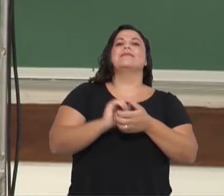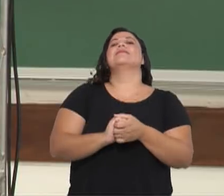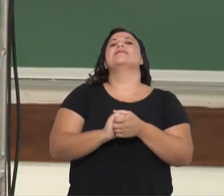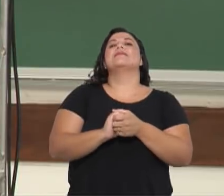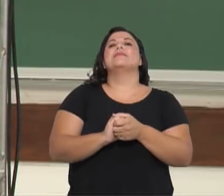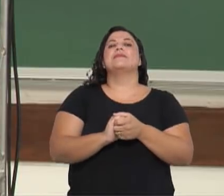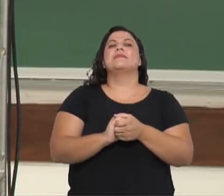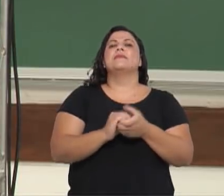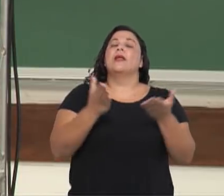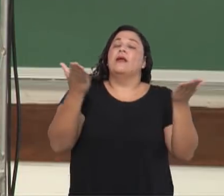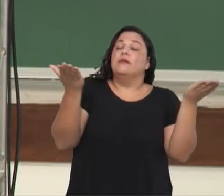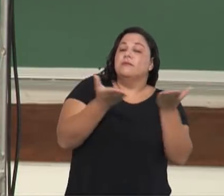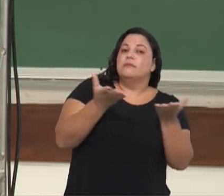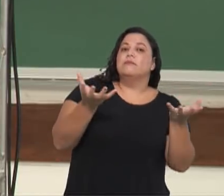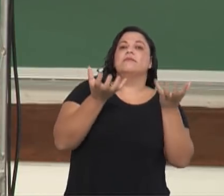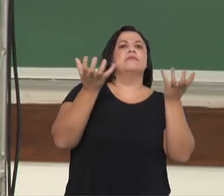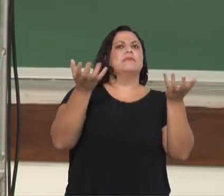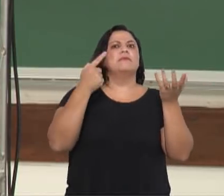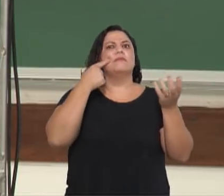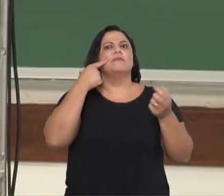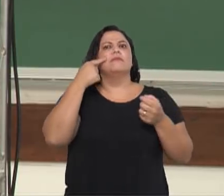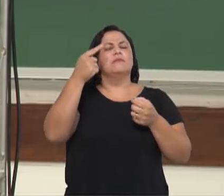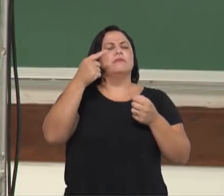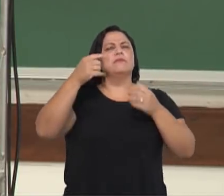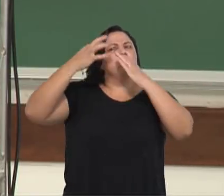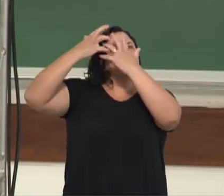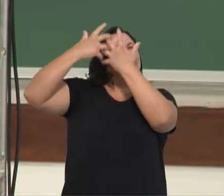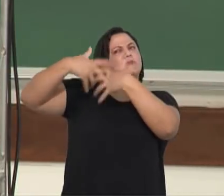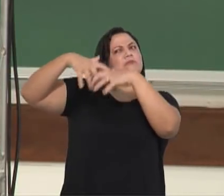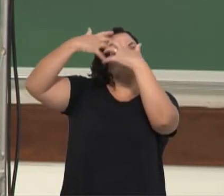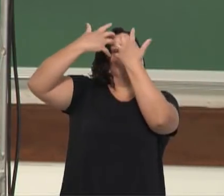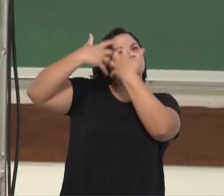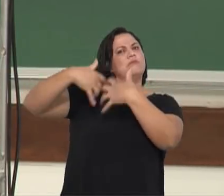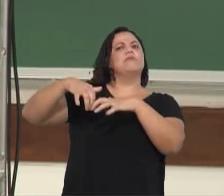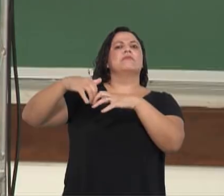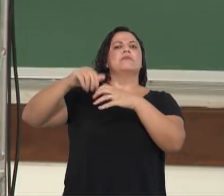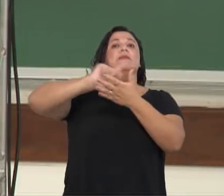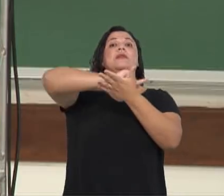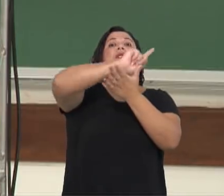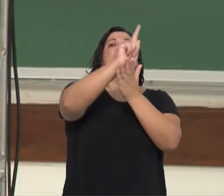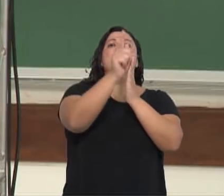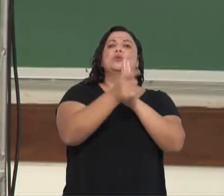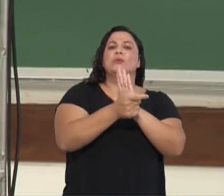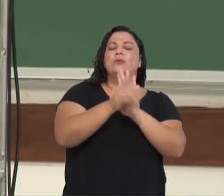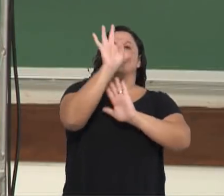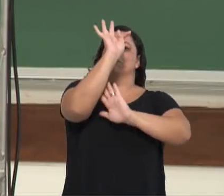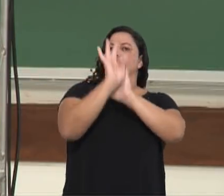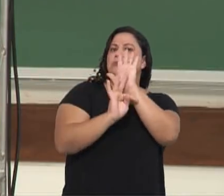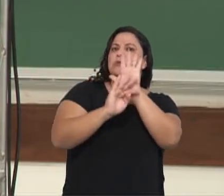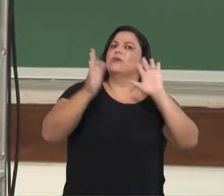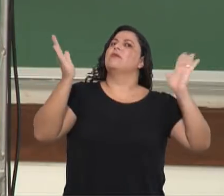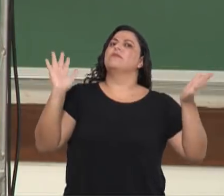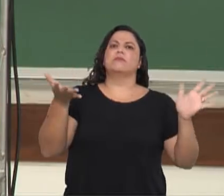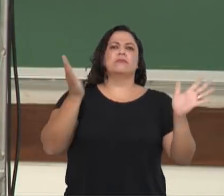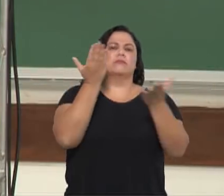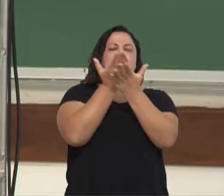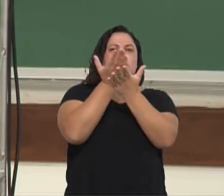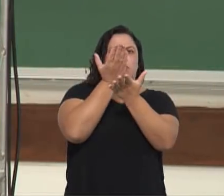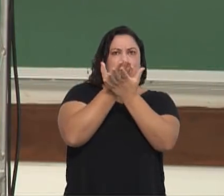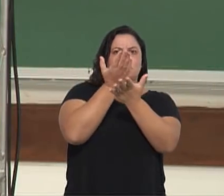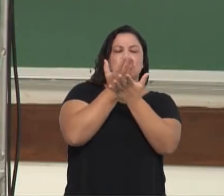eu gostaria de também fazer uma reflexão com vocês com relação aos gêneros textuais que nós estudamos,